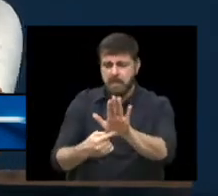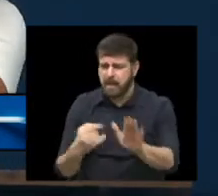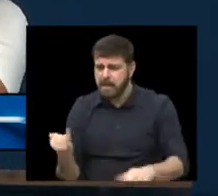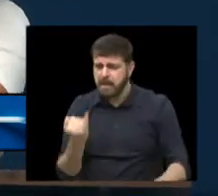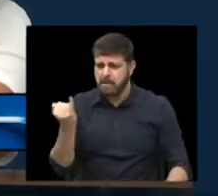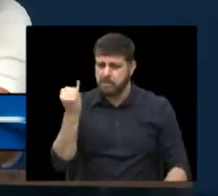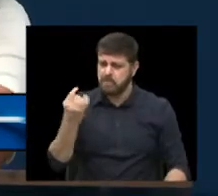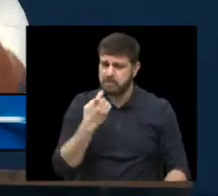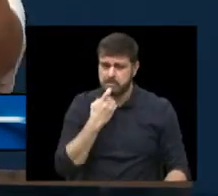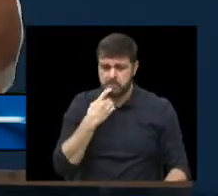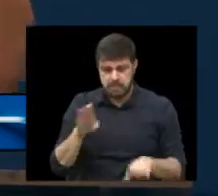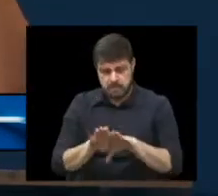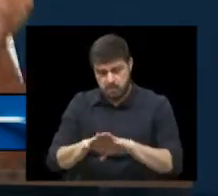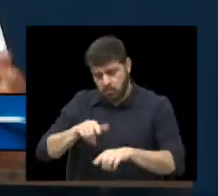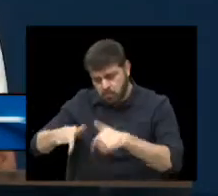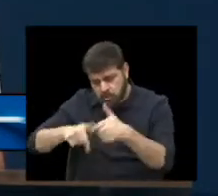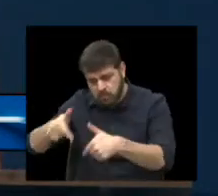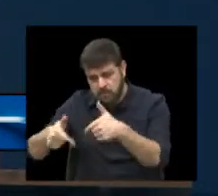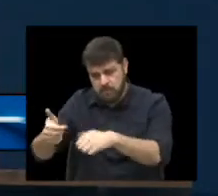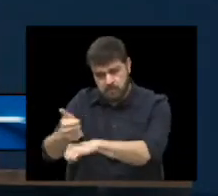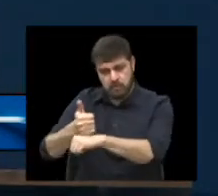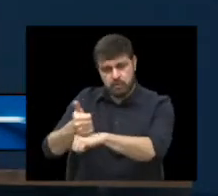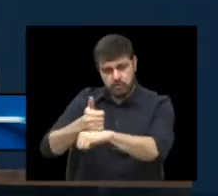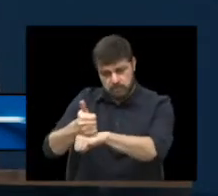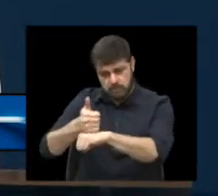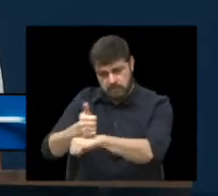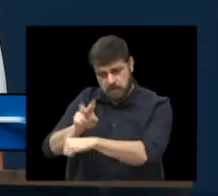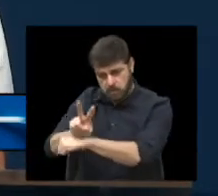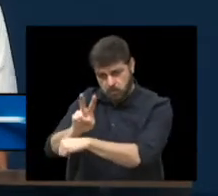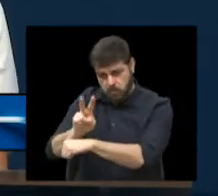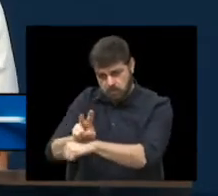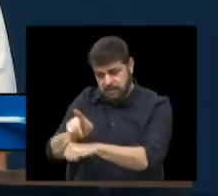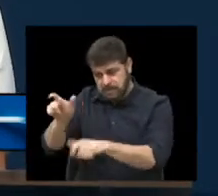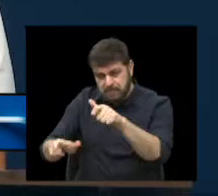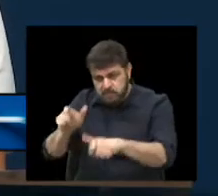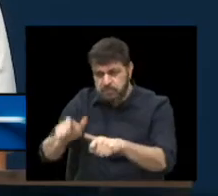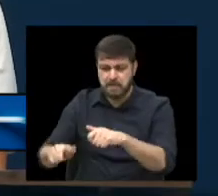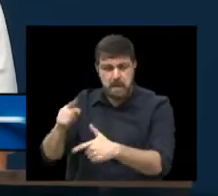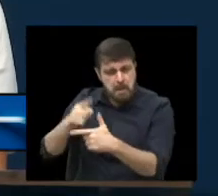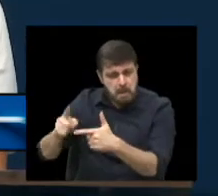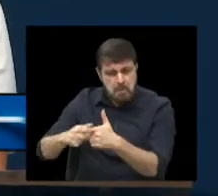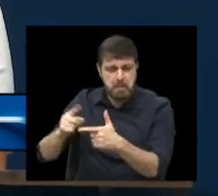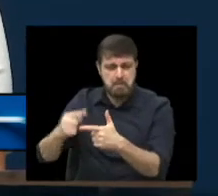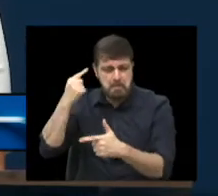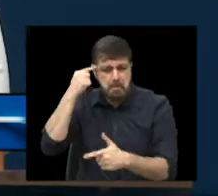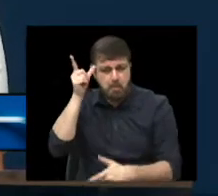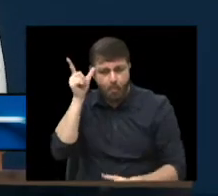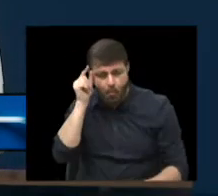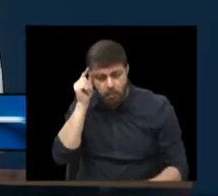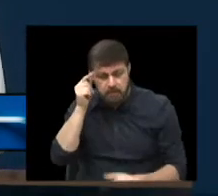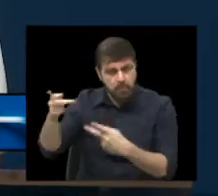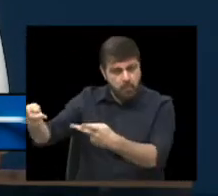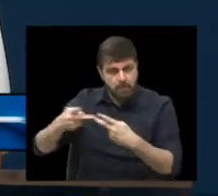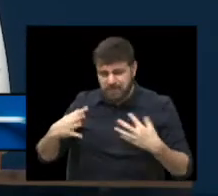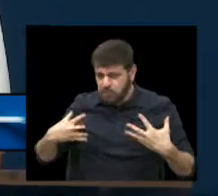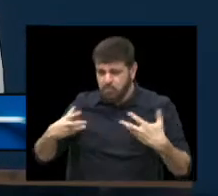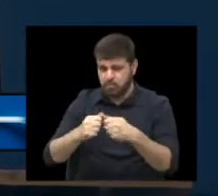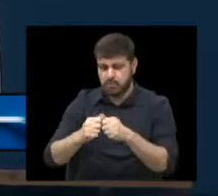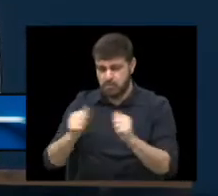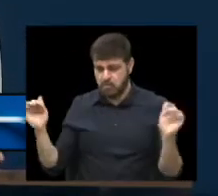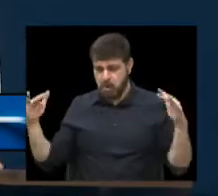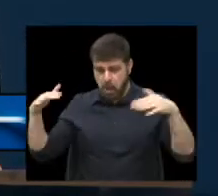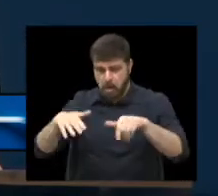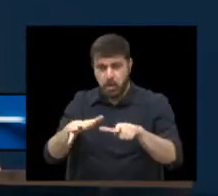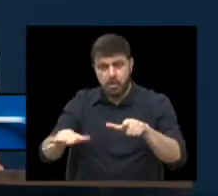os colegas e a população para participar dessa manifestação realizada pelo Movimento de Saúde Mental.